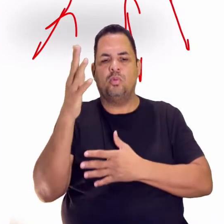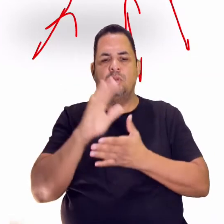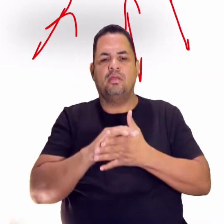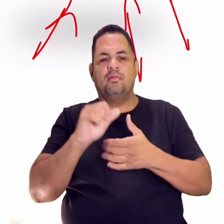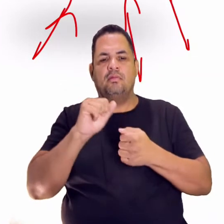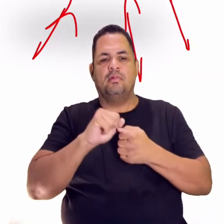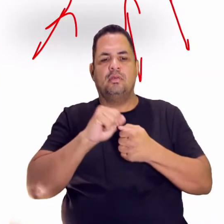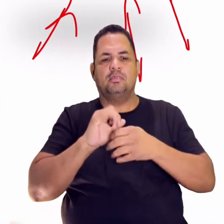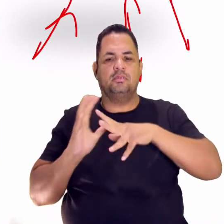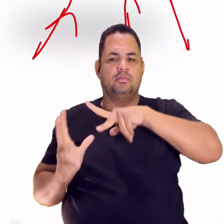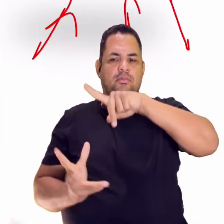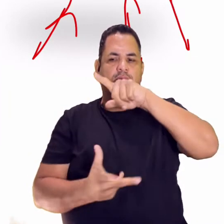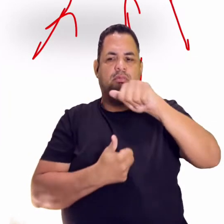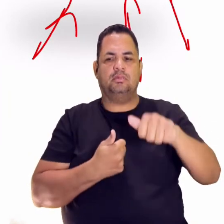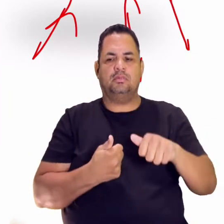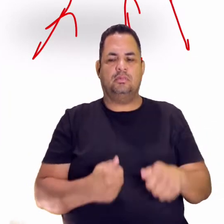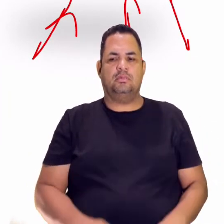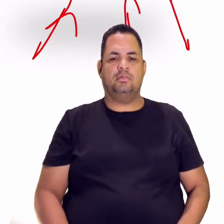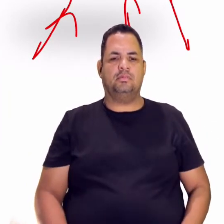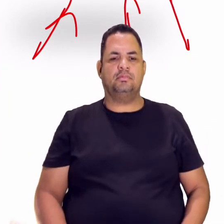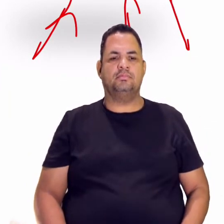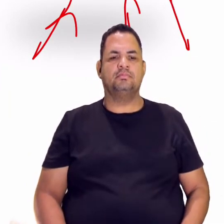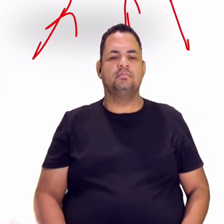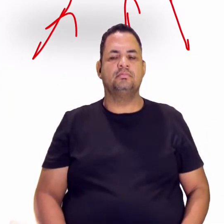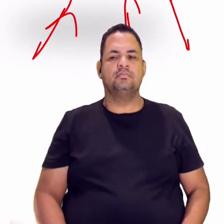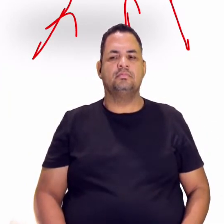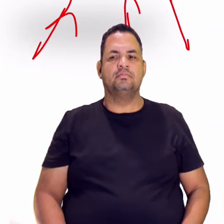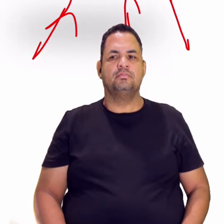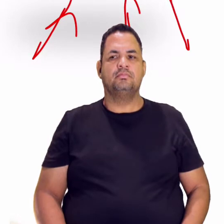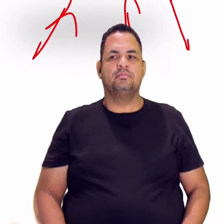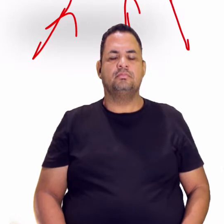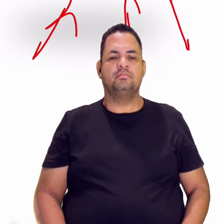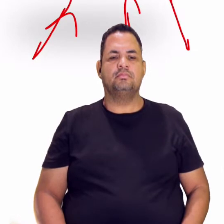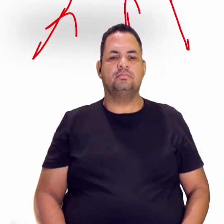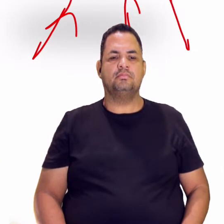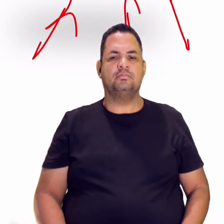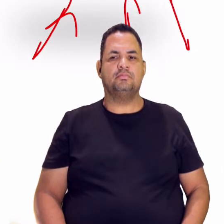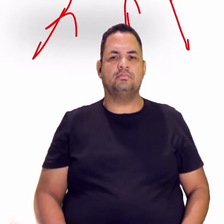ao planeta. Aquilo mesmo que eu estava falando, né? Então,